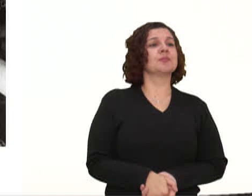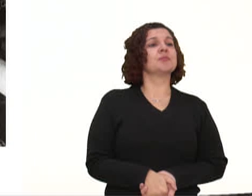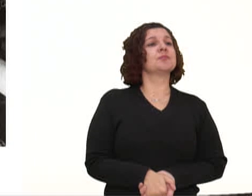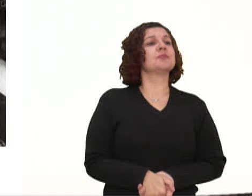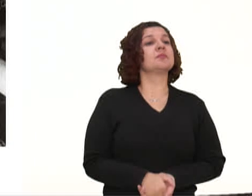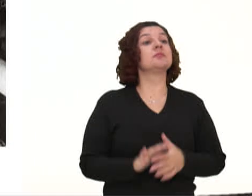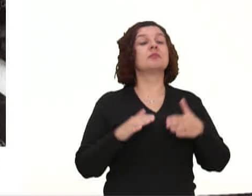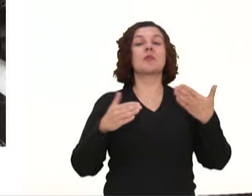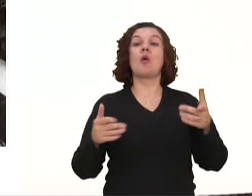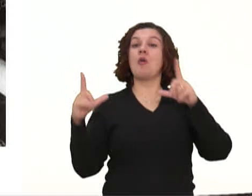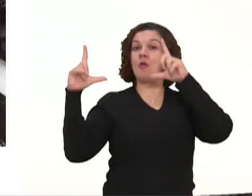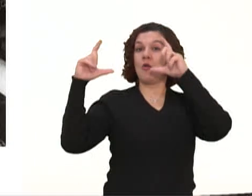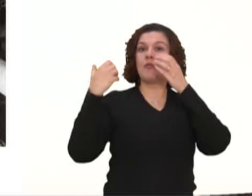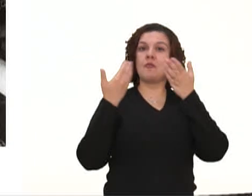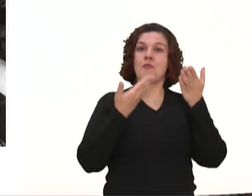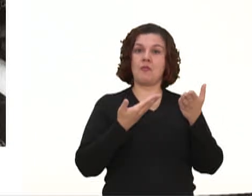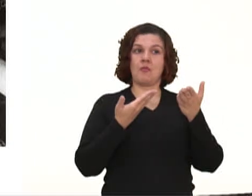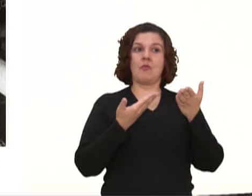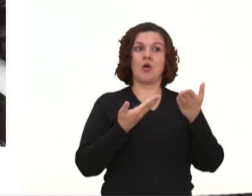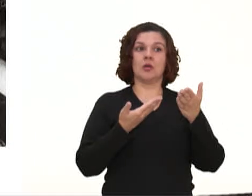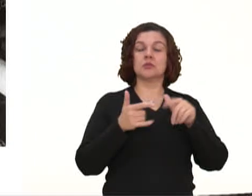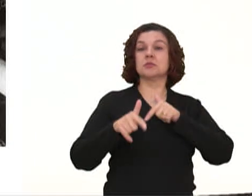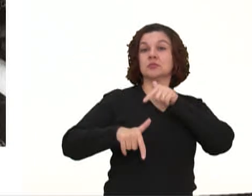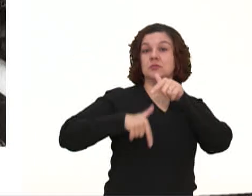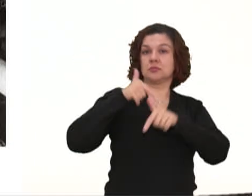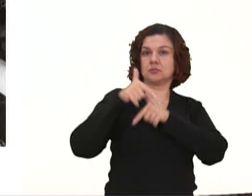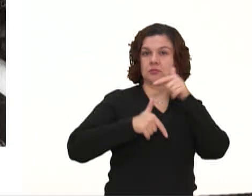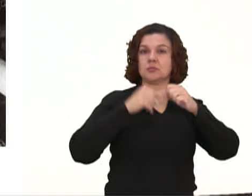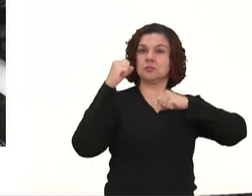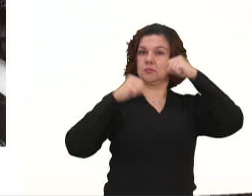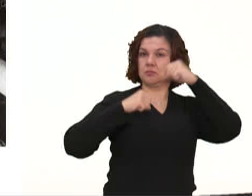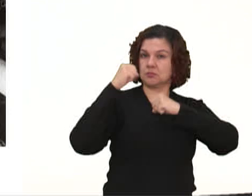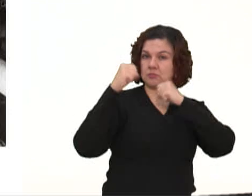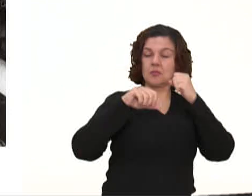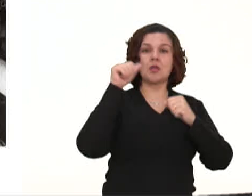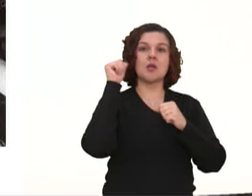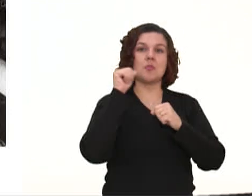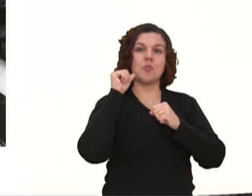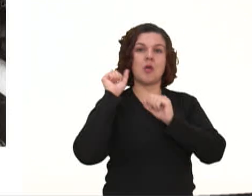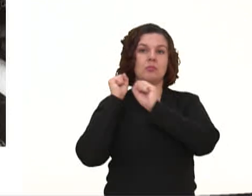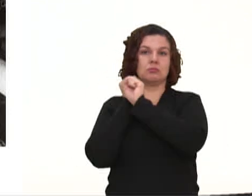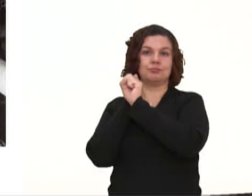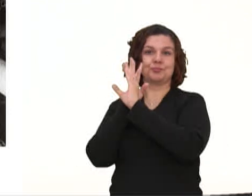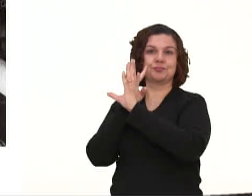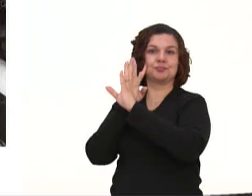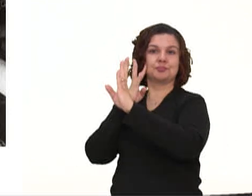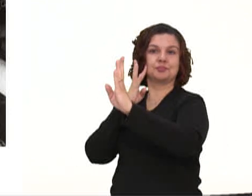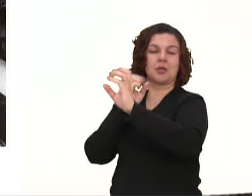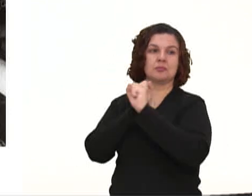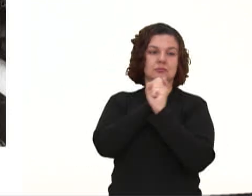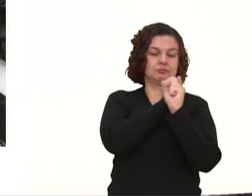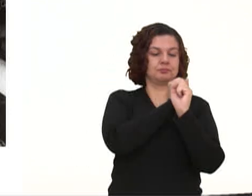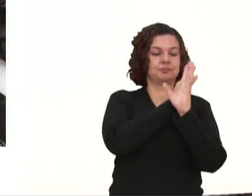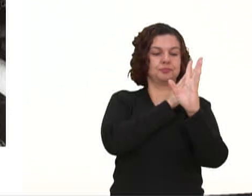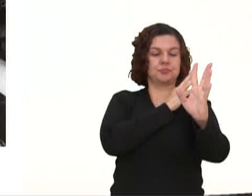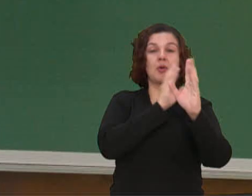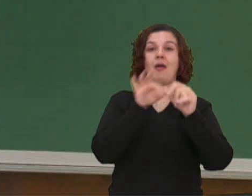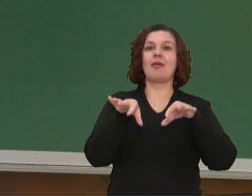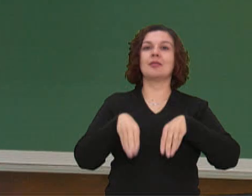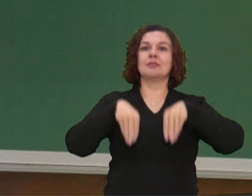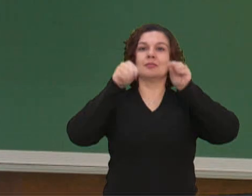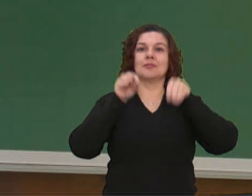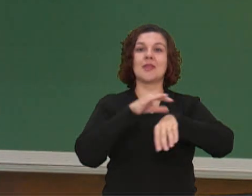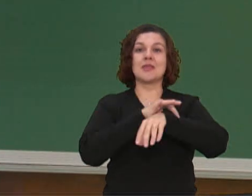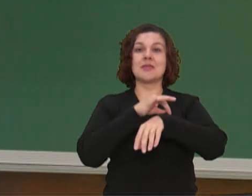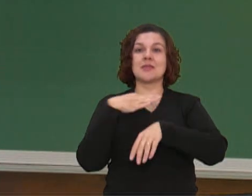das fábricas e do uso da mão de obra feminina, né? Nós temos aqui muitas mulheres trabalhando na indústria têxtil, que foi uma